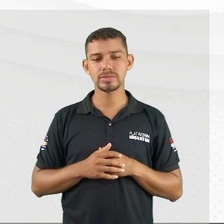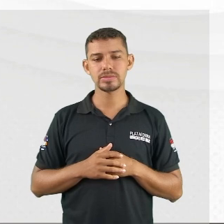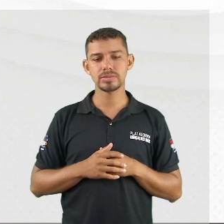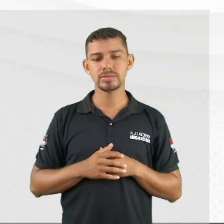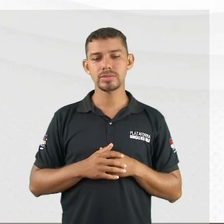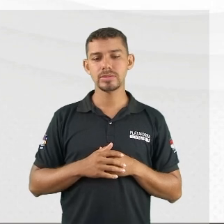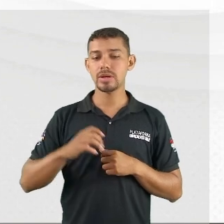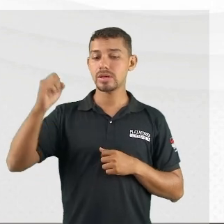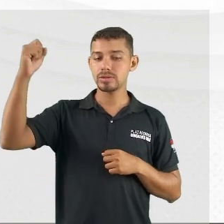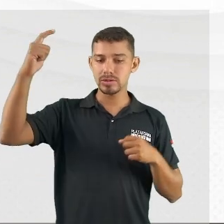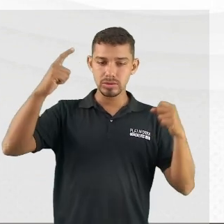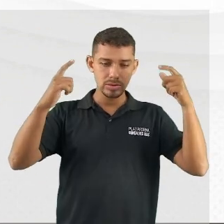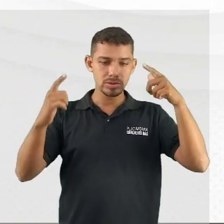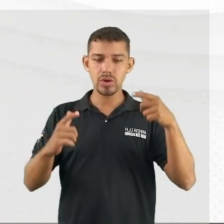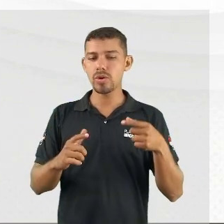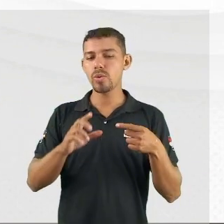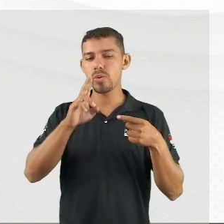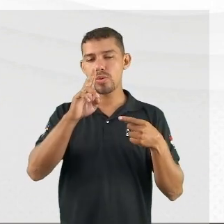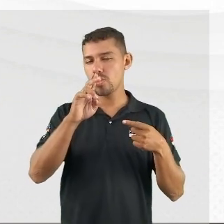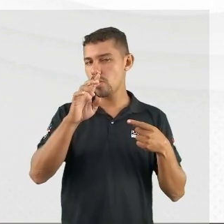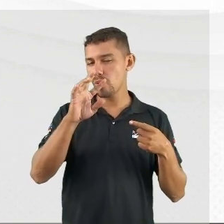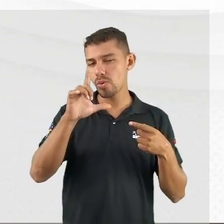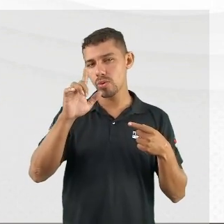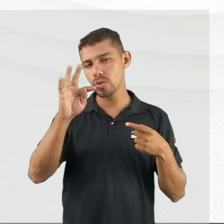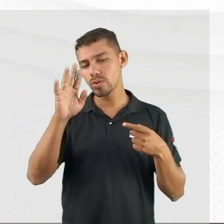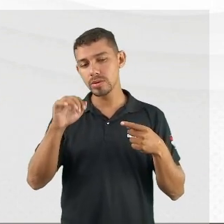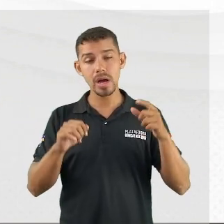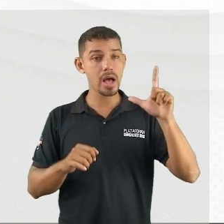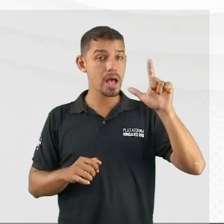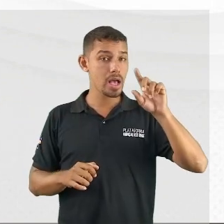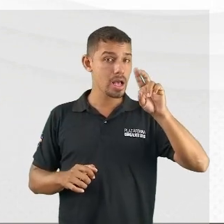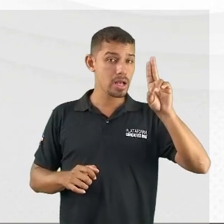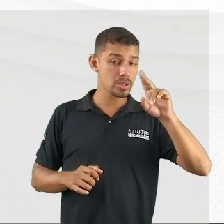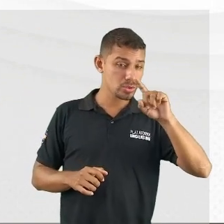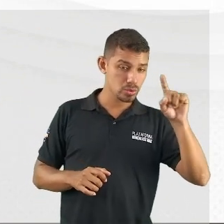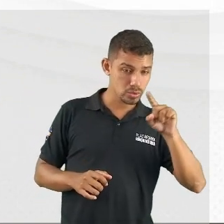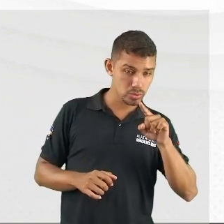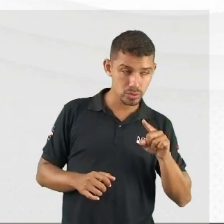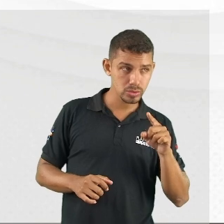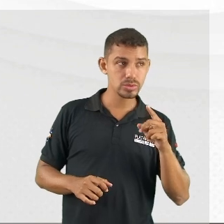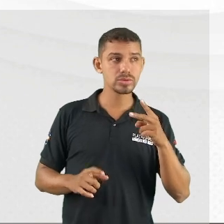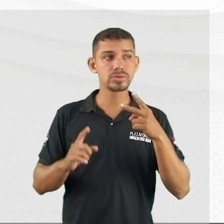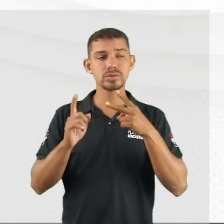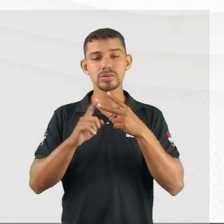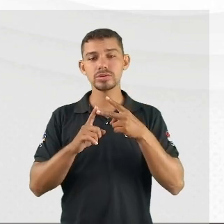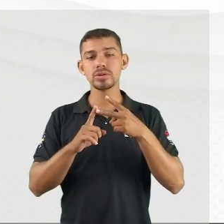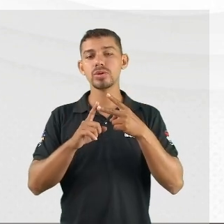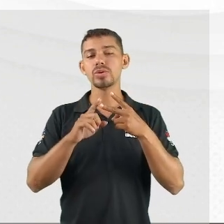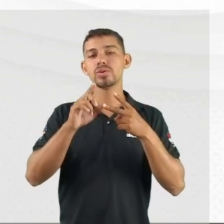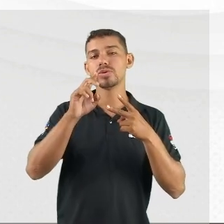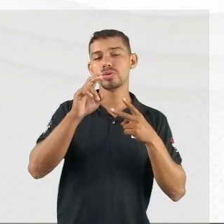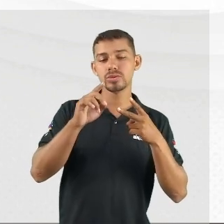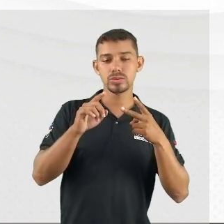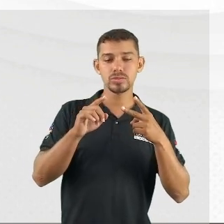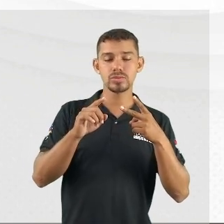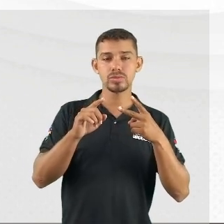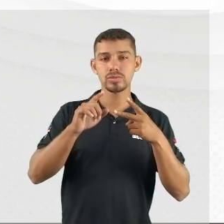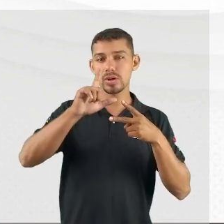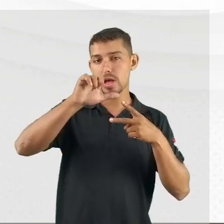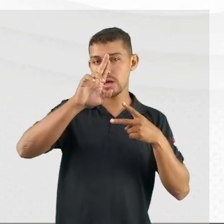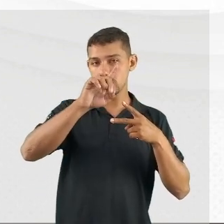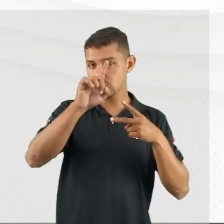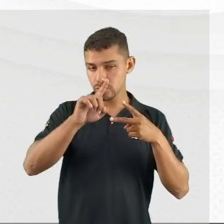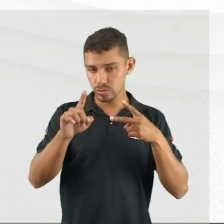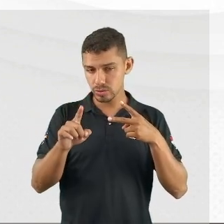a luz ultravioleta, a luz é uma coisa, tá, gente? Que eu falei rápido, pareceu ser a mesma coisa. A luz é um